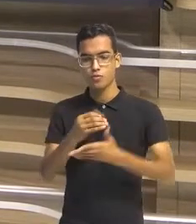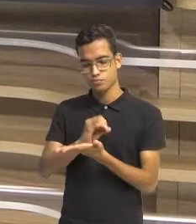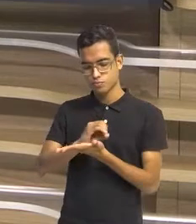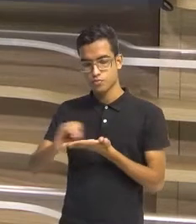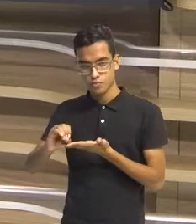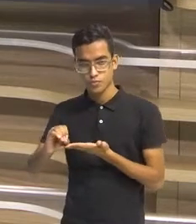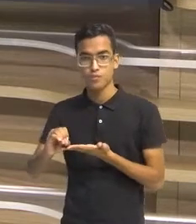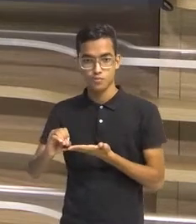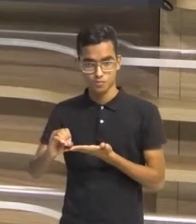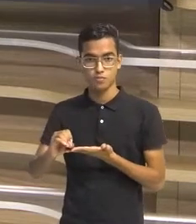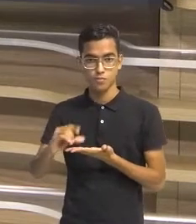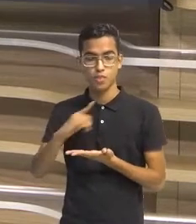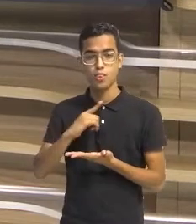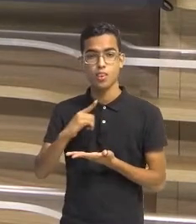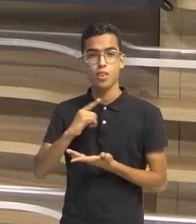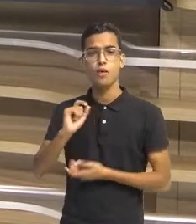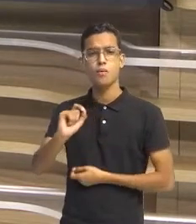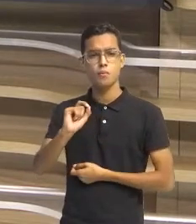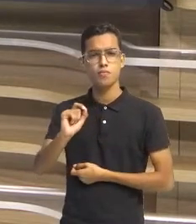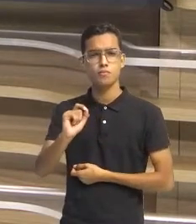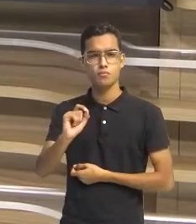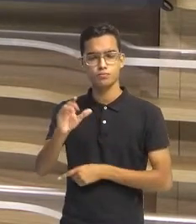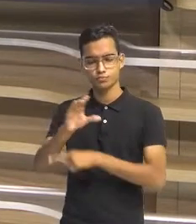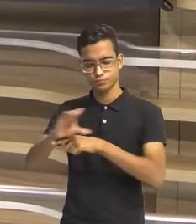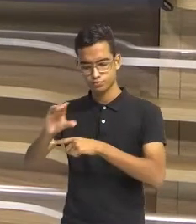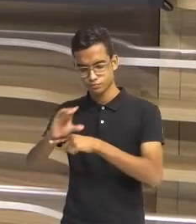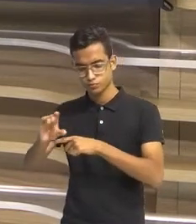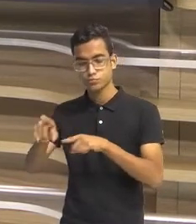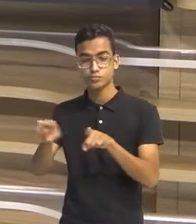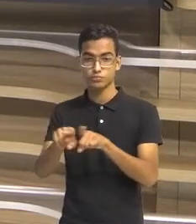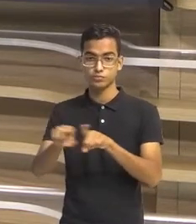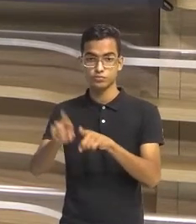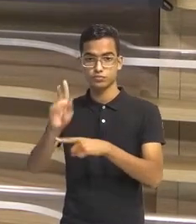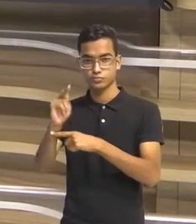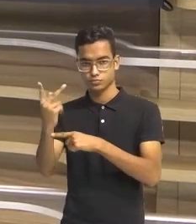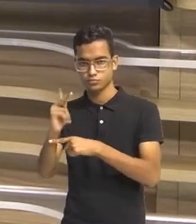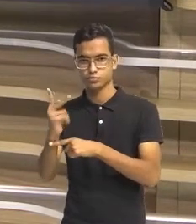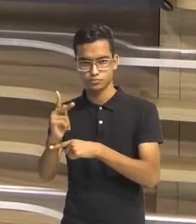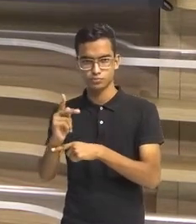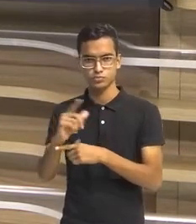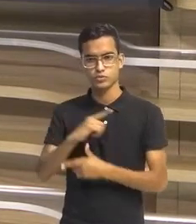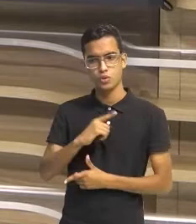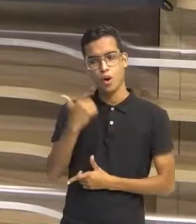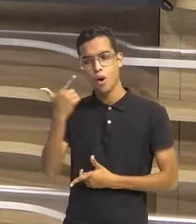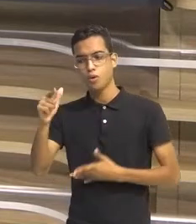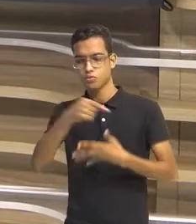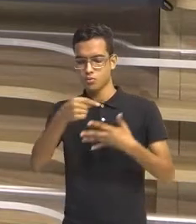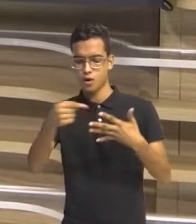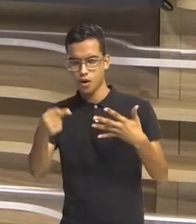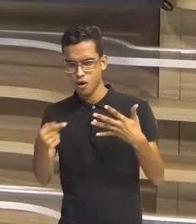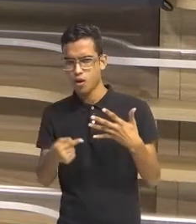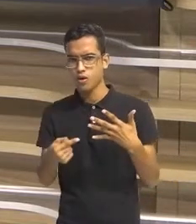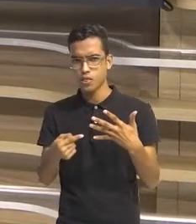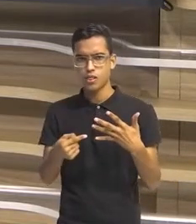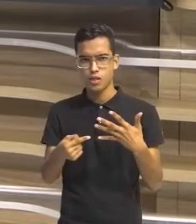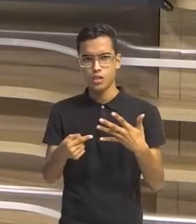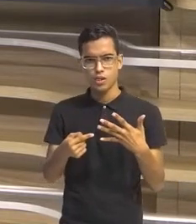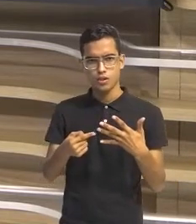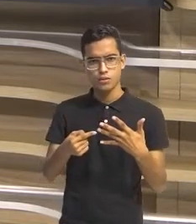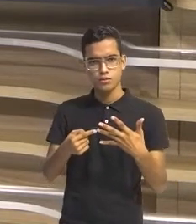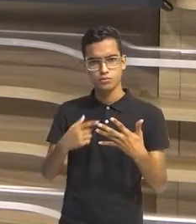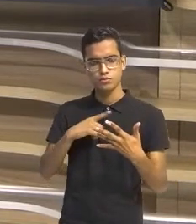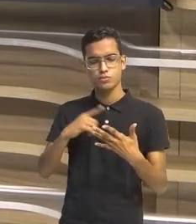e hidrogênio, tá bom? A gente vai deixar as outras funções oxigenadas ou nitrogenadas para tratar